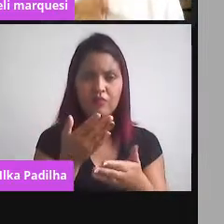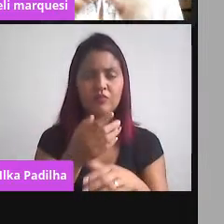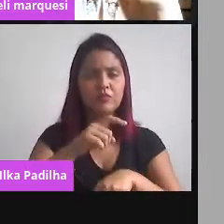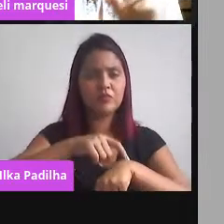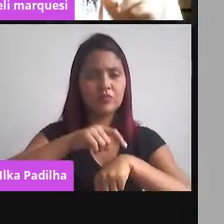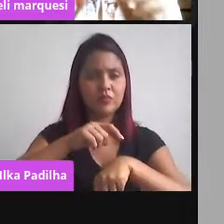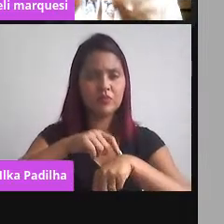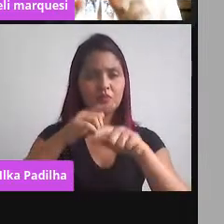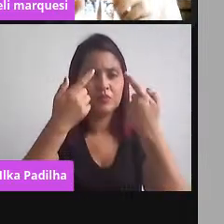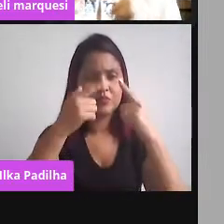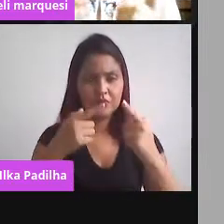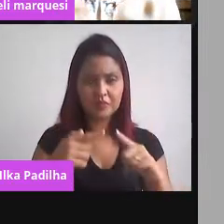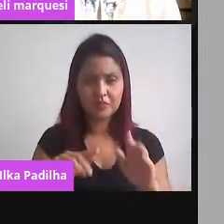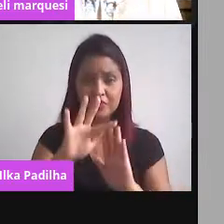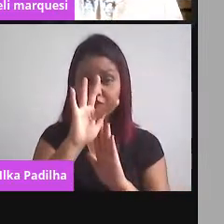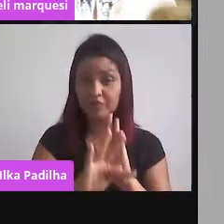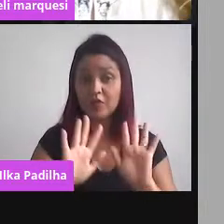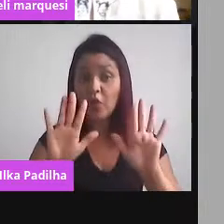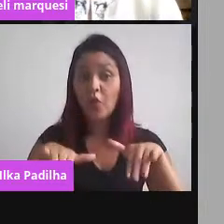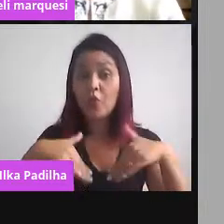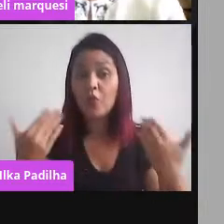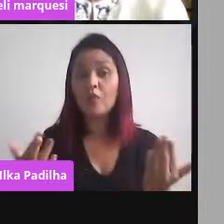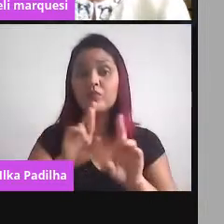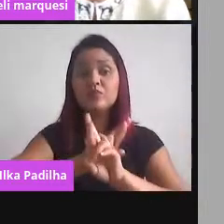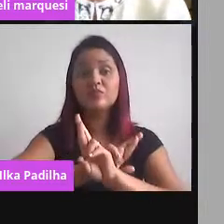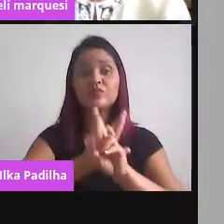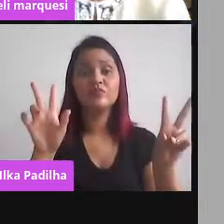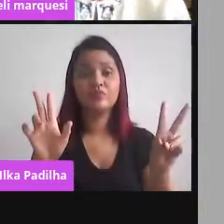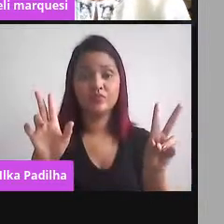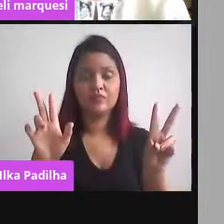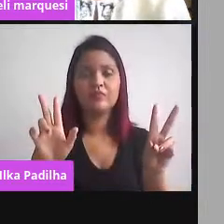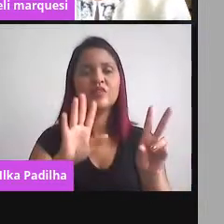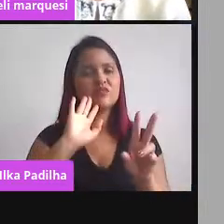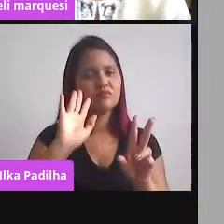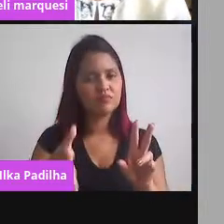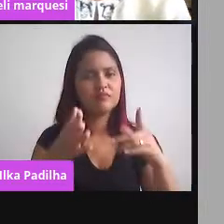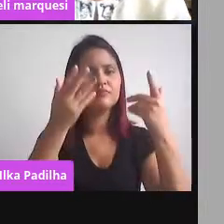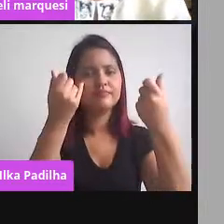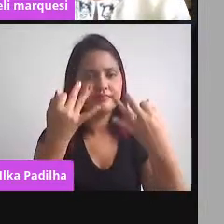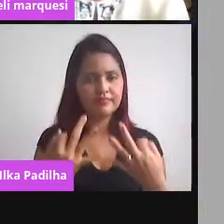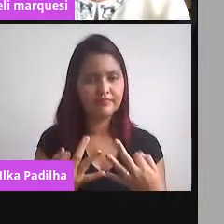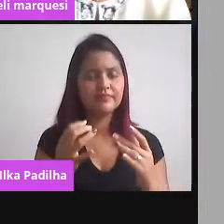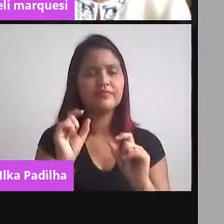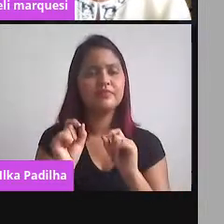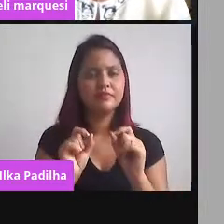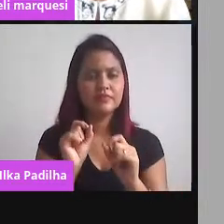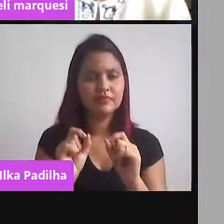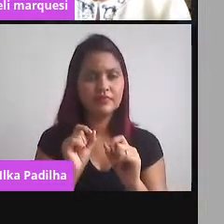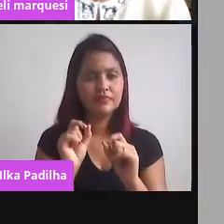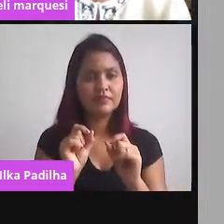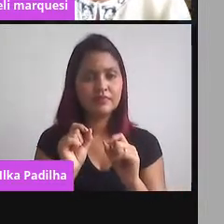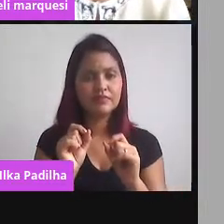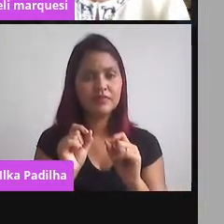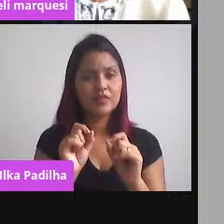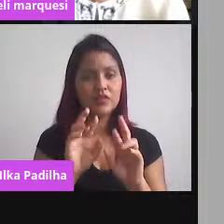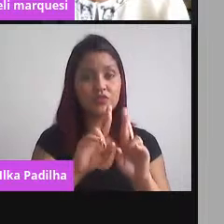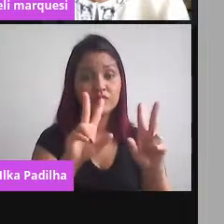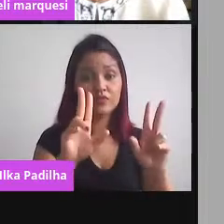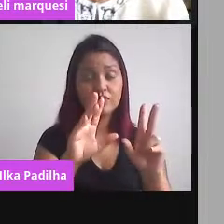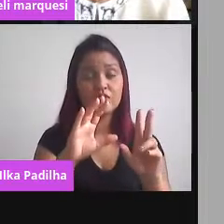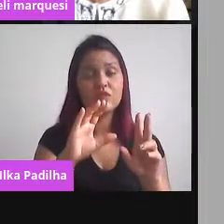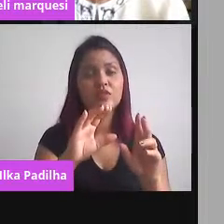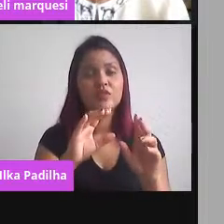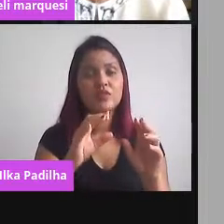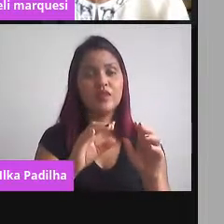gramáticas de texto, foi essa diferença, né, esse estabelecimento da diferencial do componente